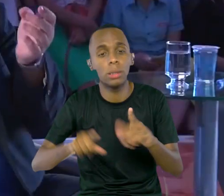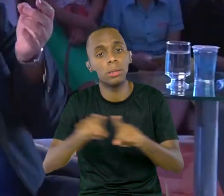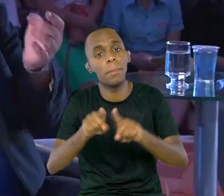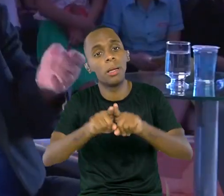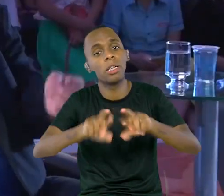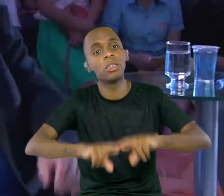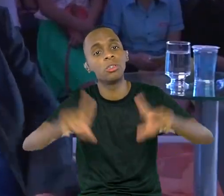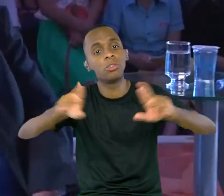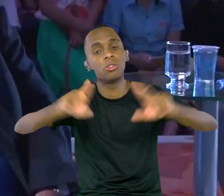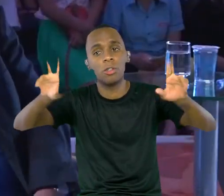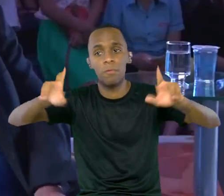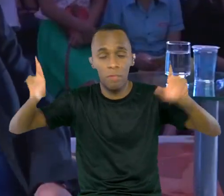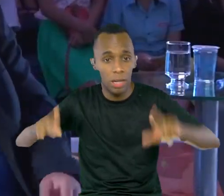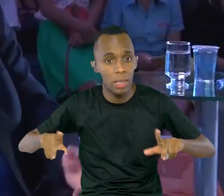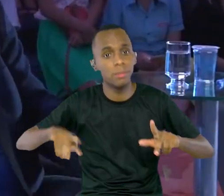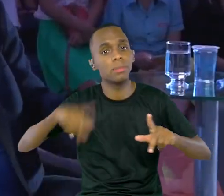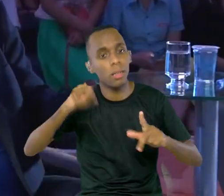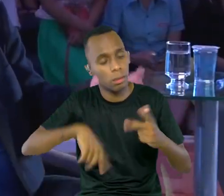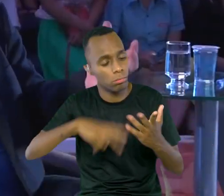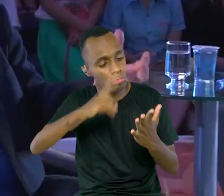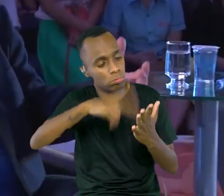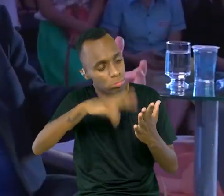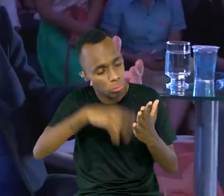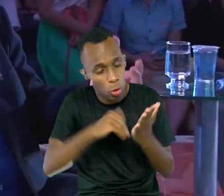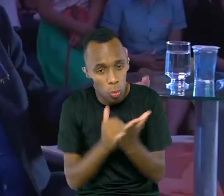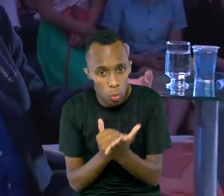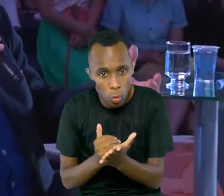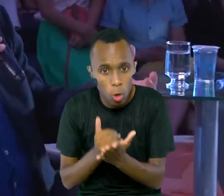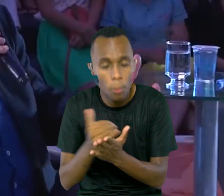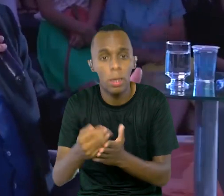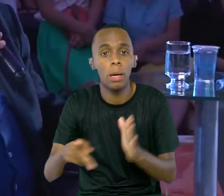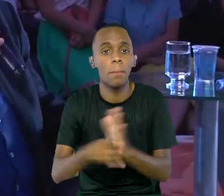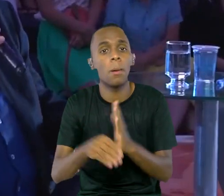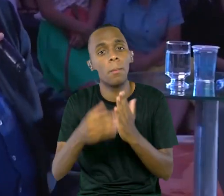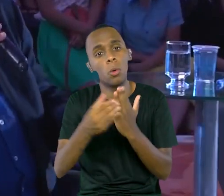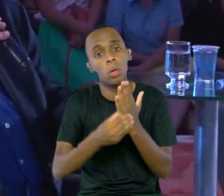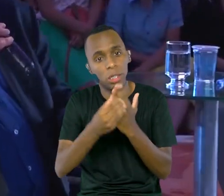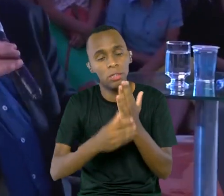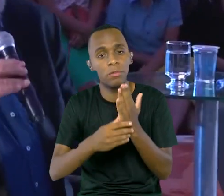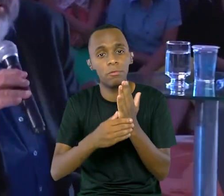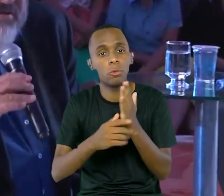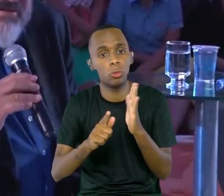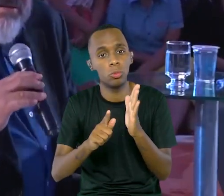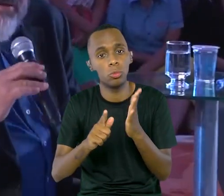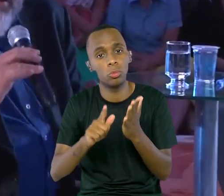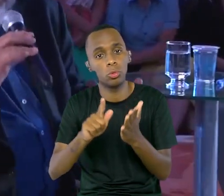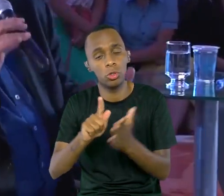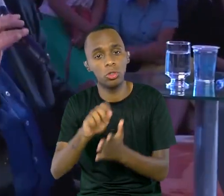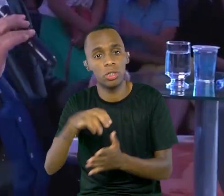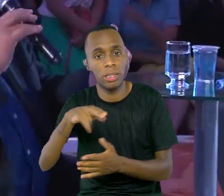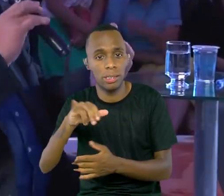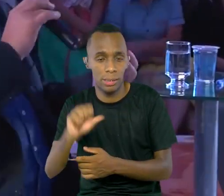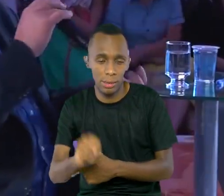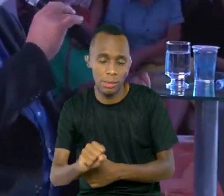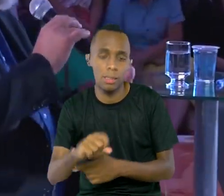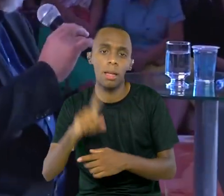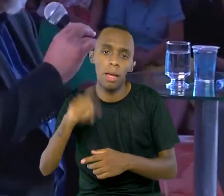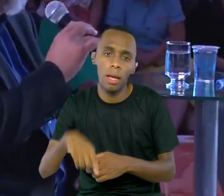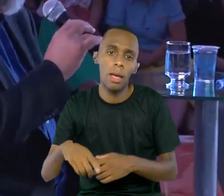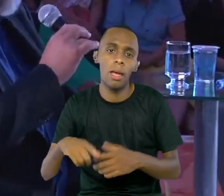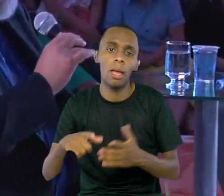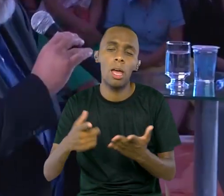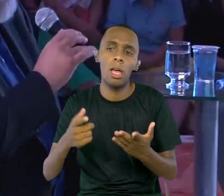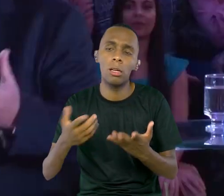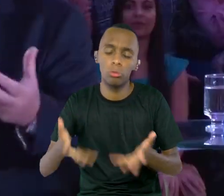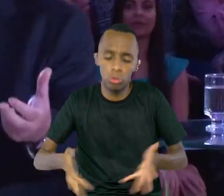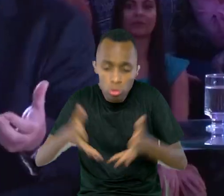leitura e as diferenças, que é a narrativa inicial do livro do Gênesis. Livro do Gênesis